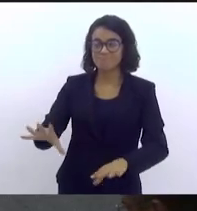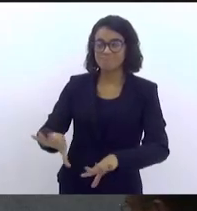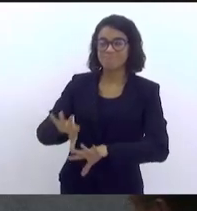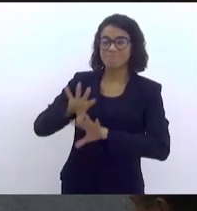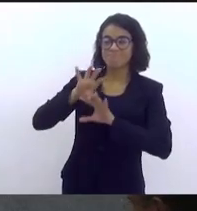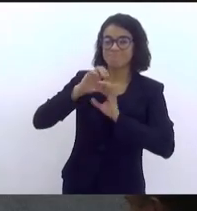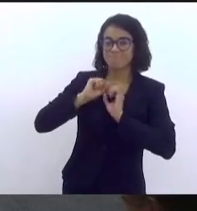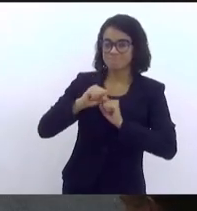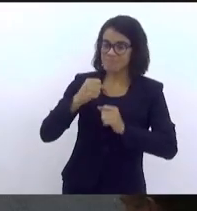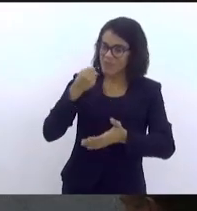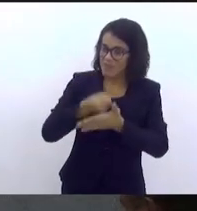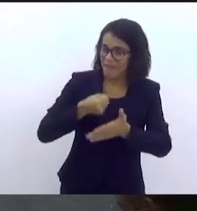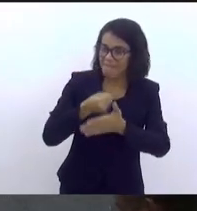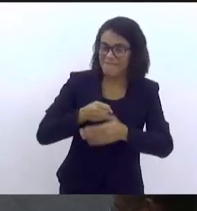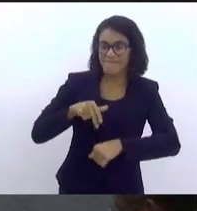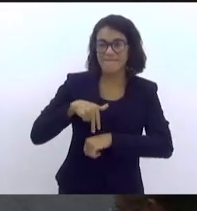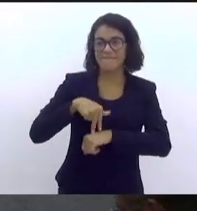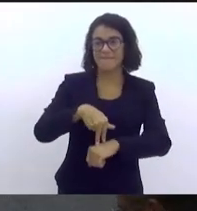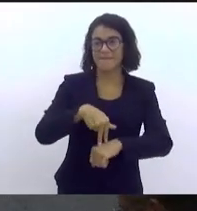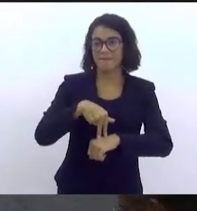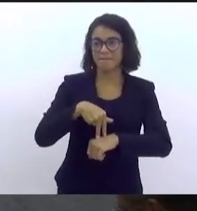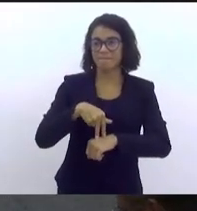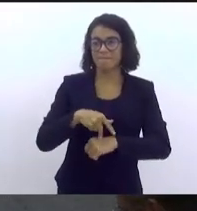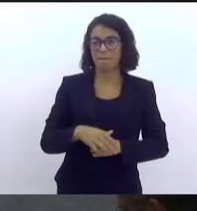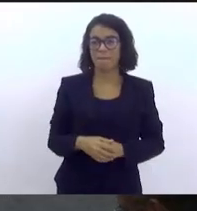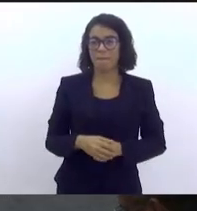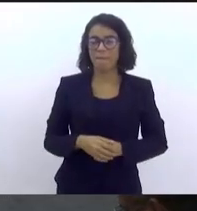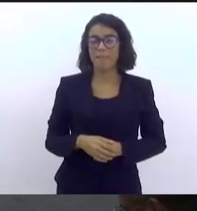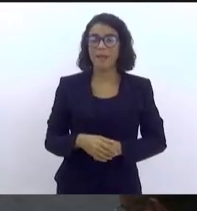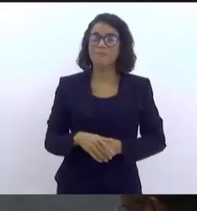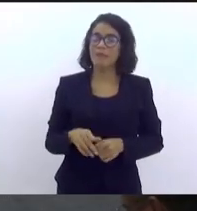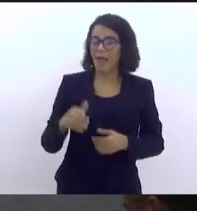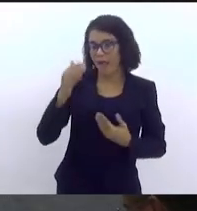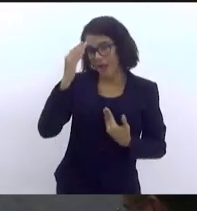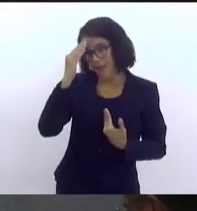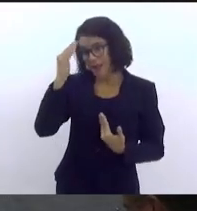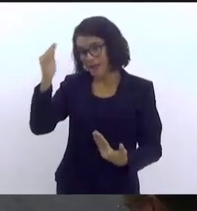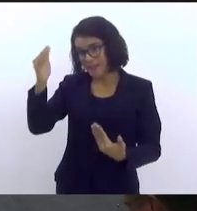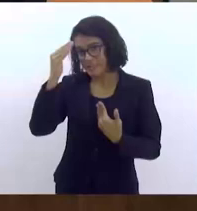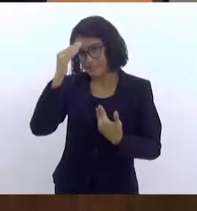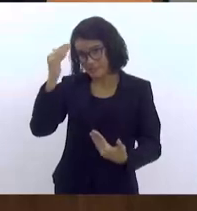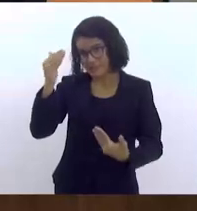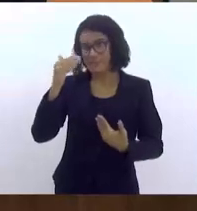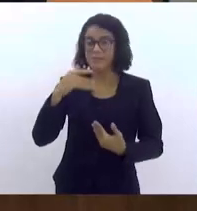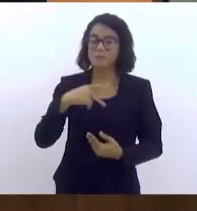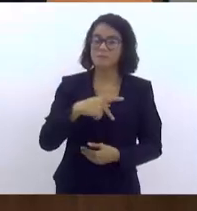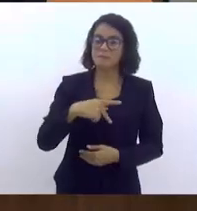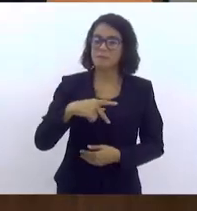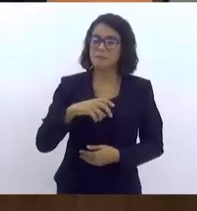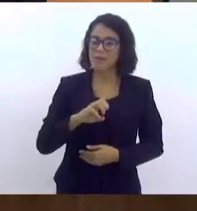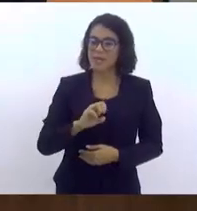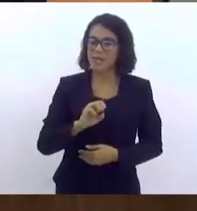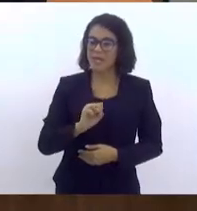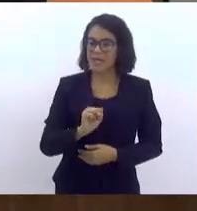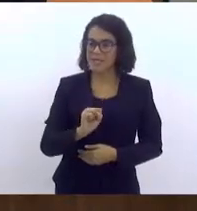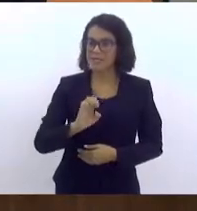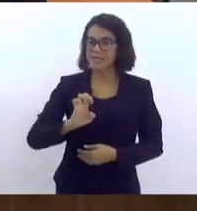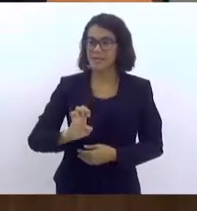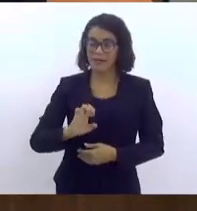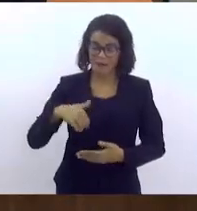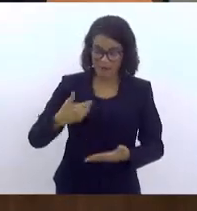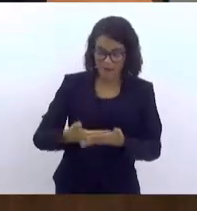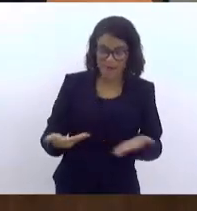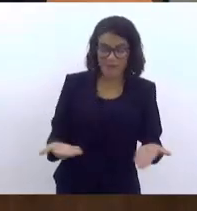continuar com a nossa luta em militância eu venho até aqui para além de agradecer a menção do PSR esclarecer que até o momento